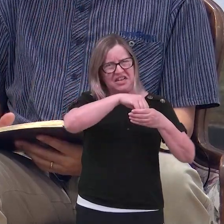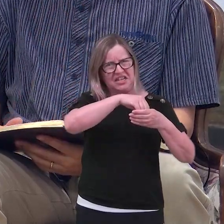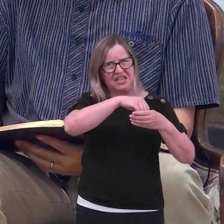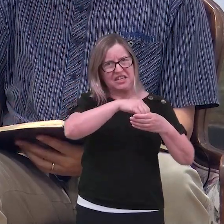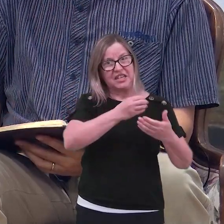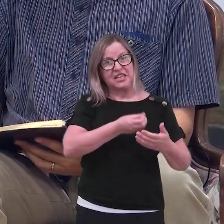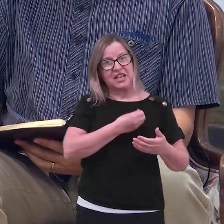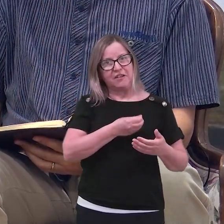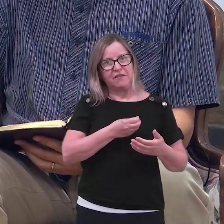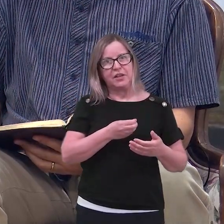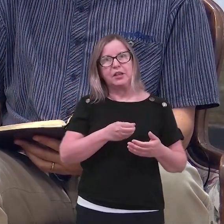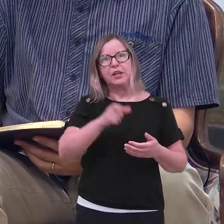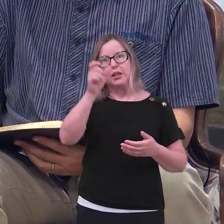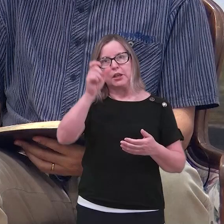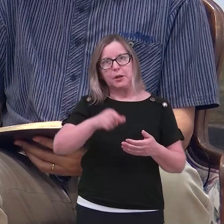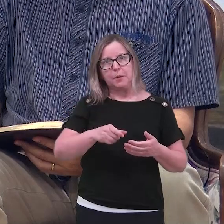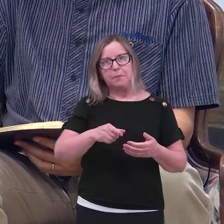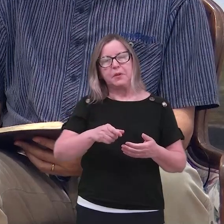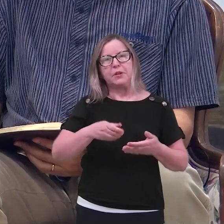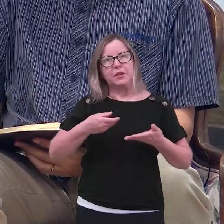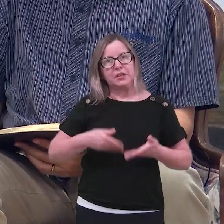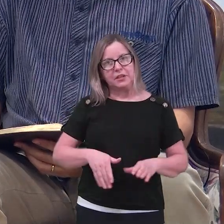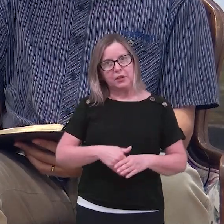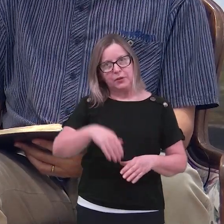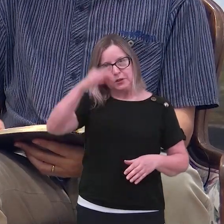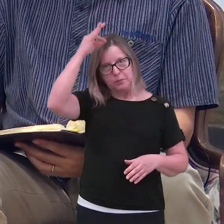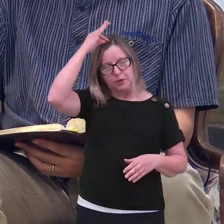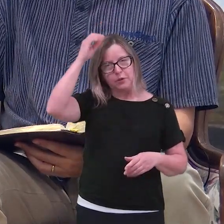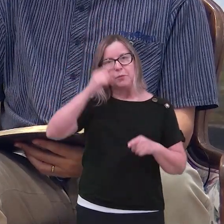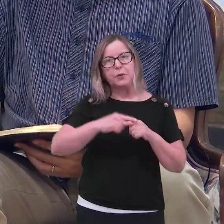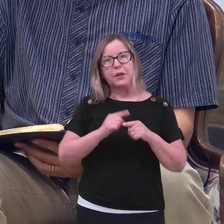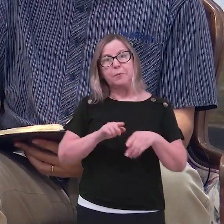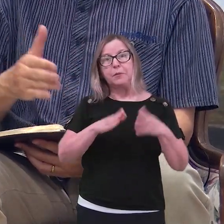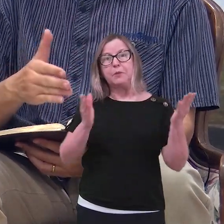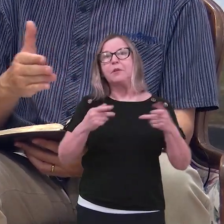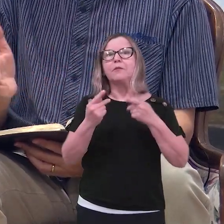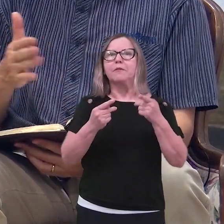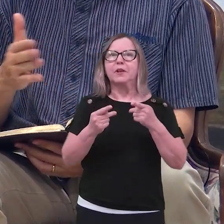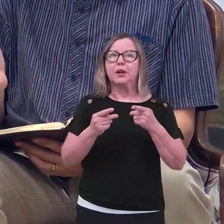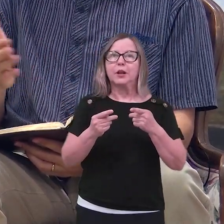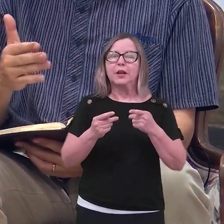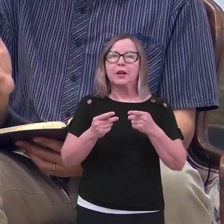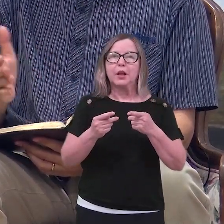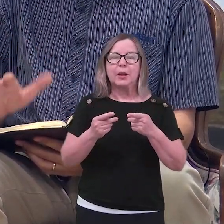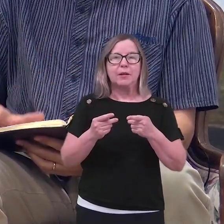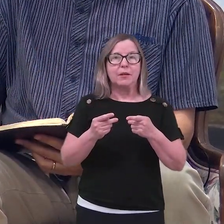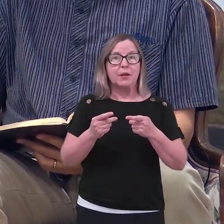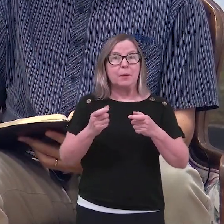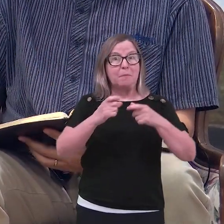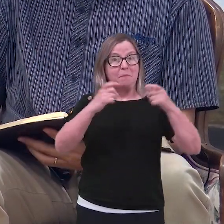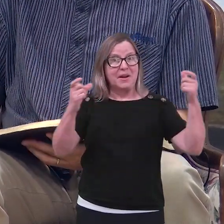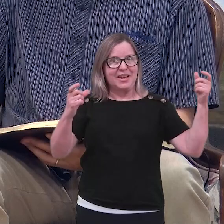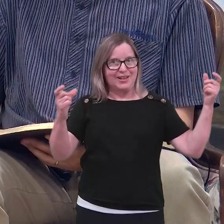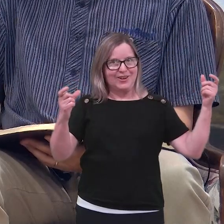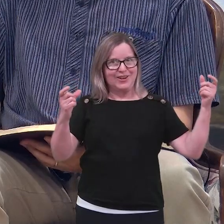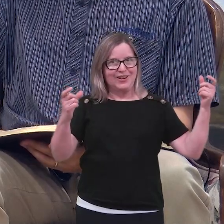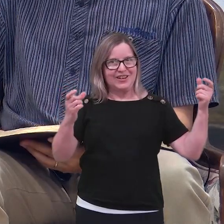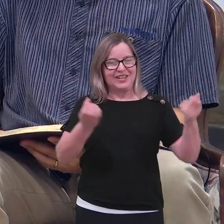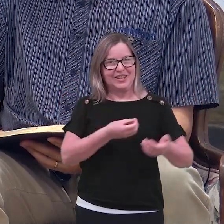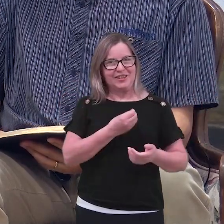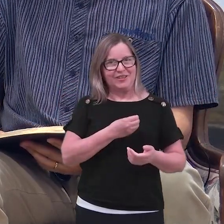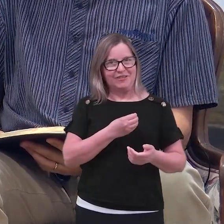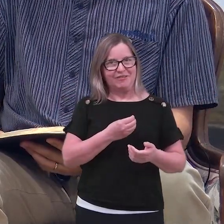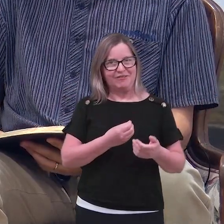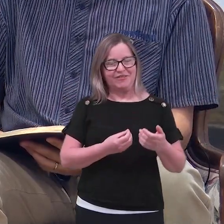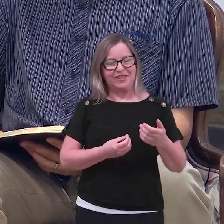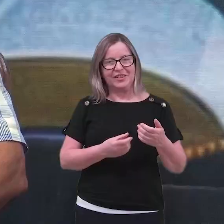está em nós do que o que está no mundo. E quem habita em nós é Cristo, não tem como habitar luz e trevas. Luz e trevas não tem